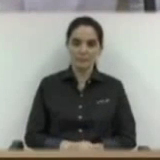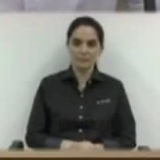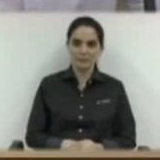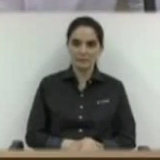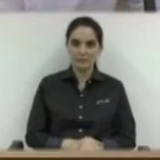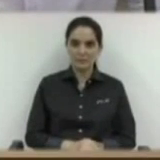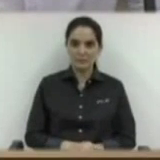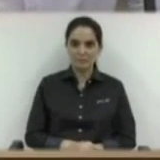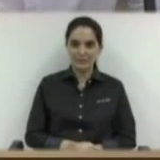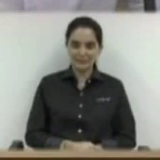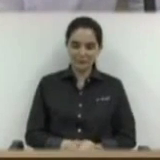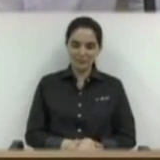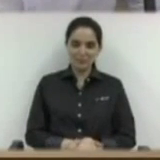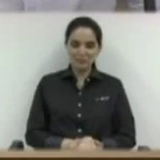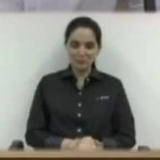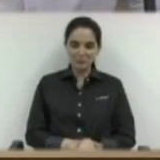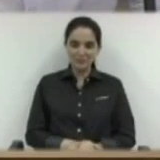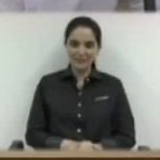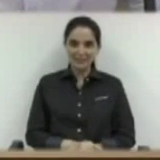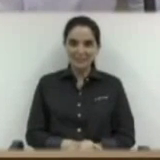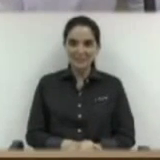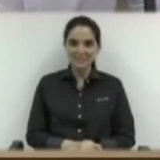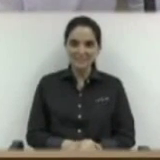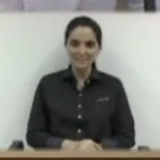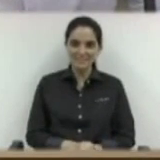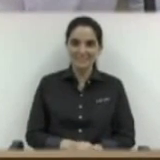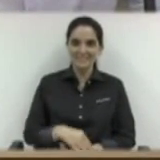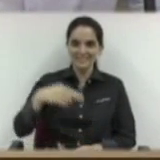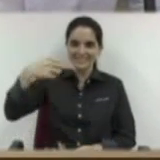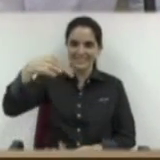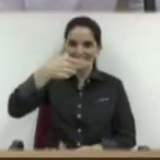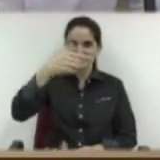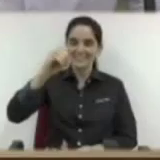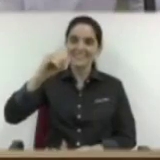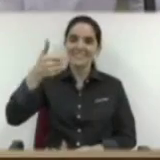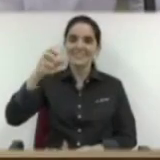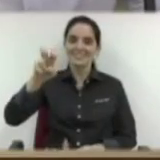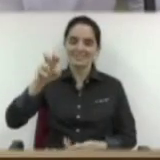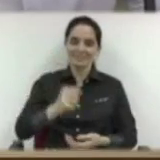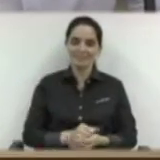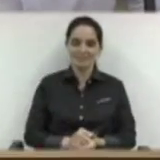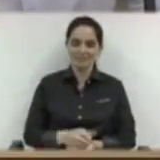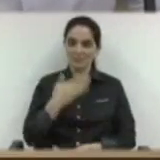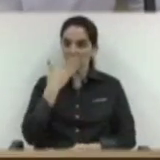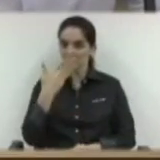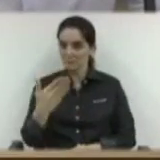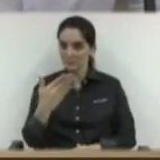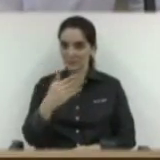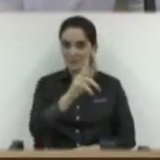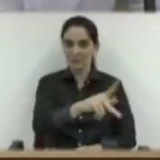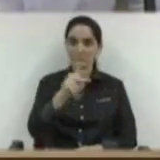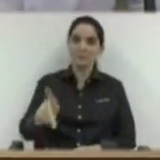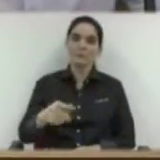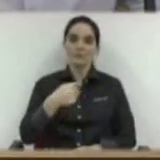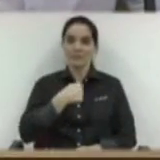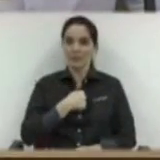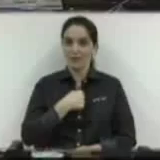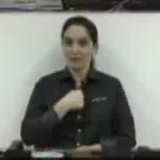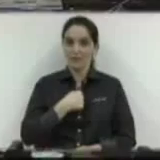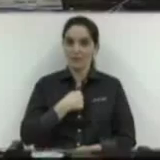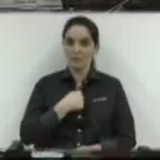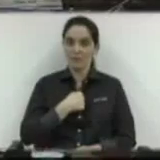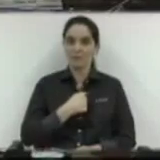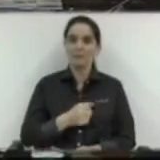44/92. Limeira, 23 de novembro de 2015. Excelentíssimo senhor presidente, eu,